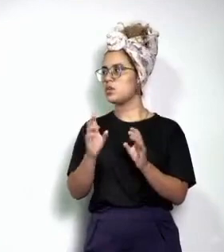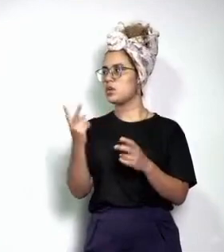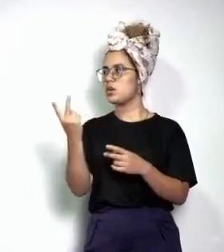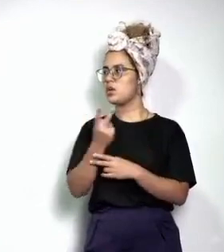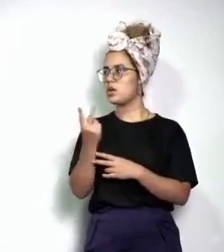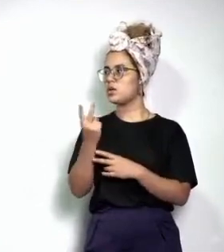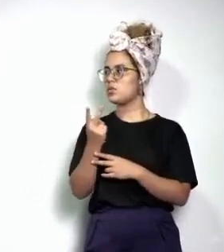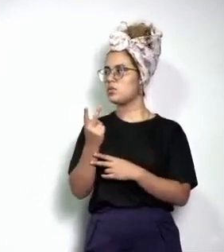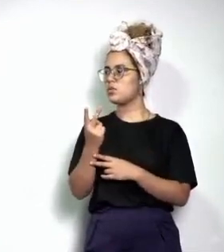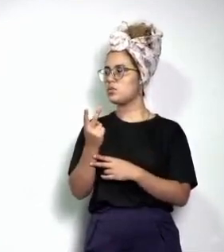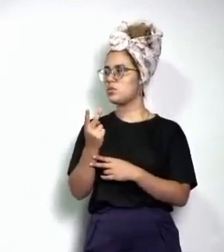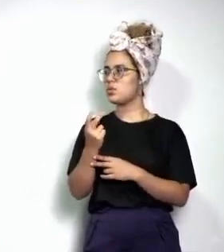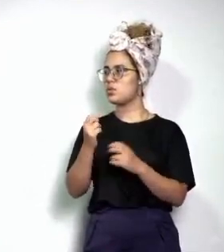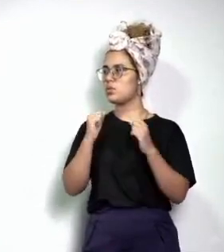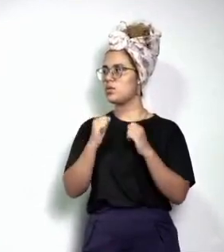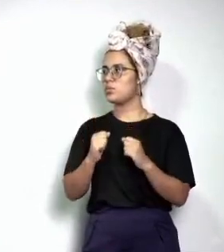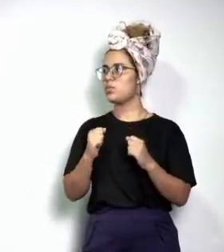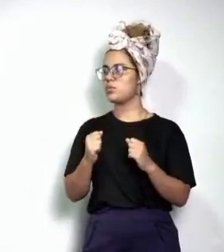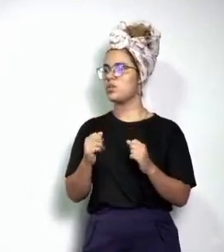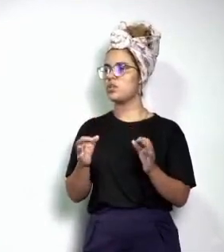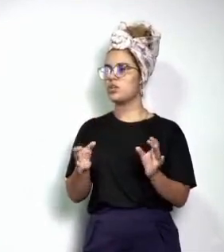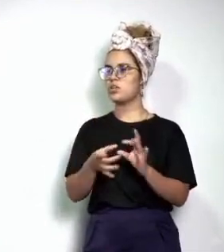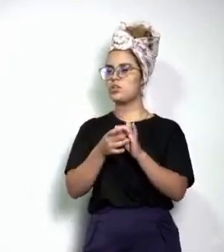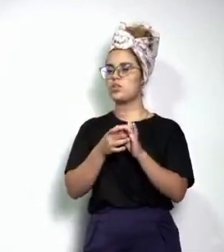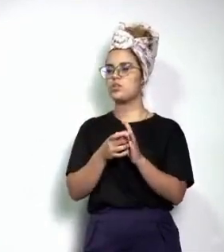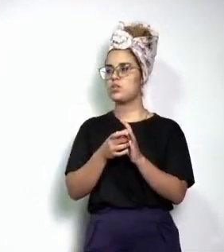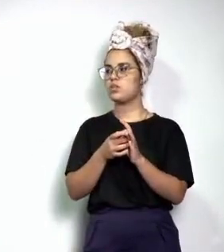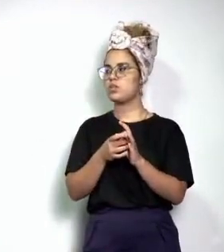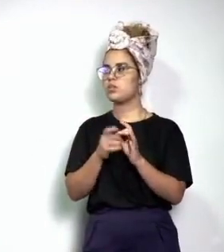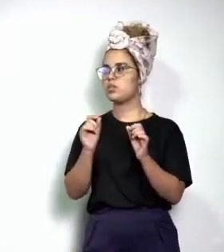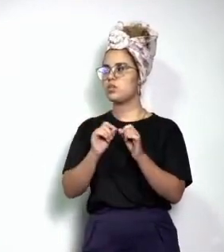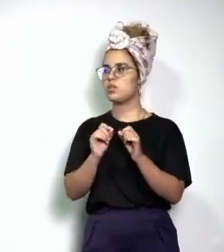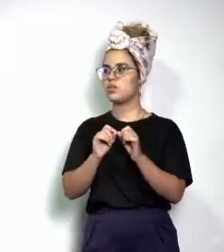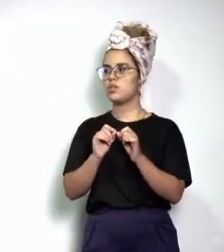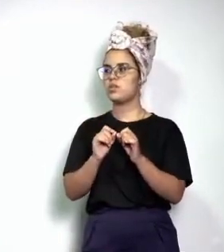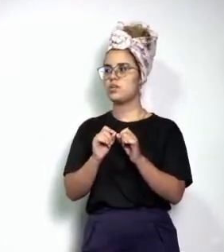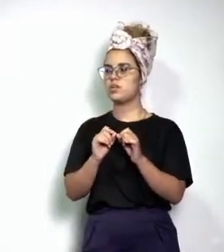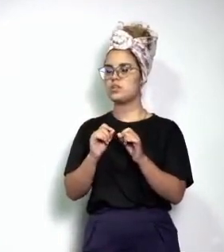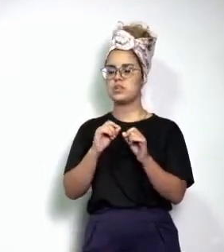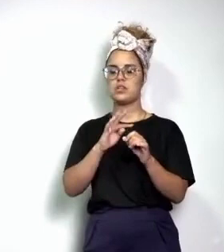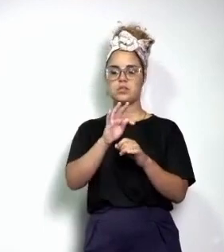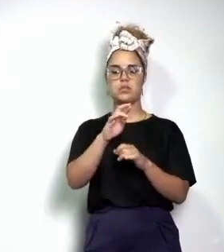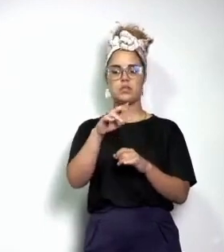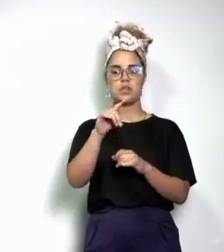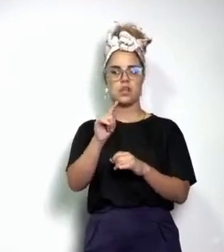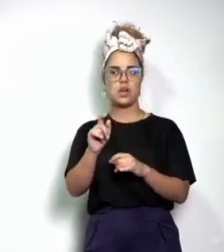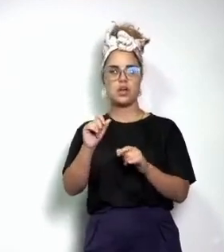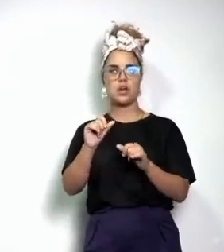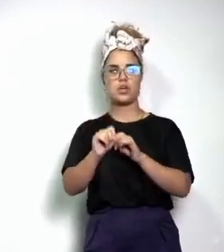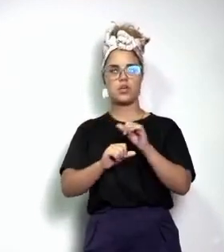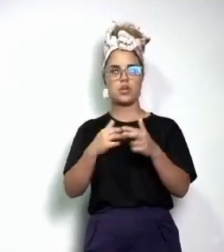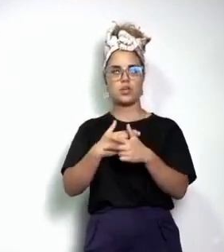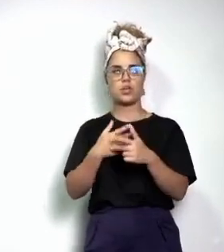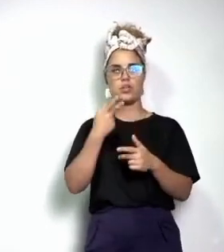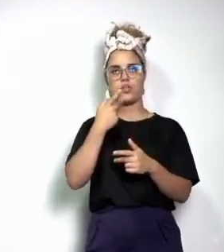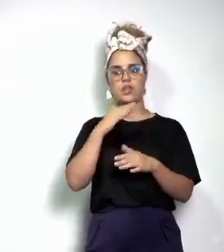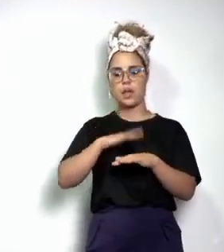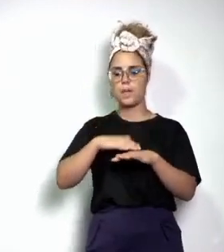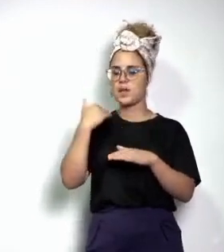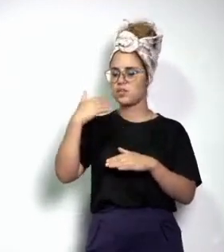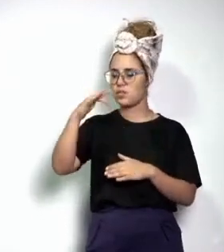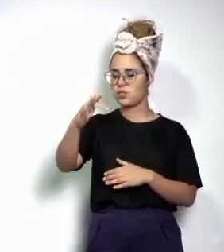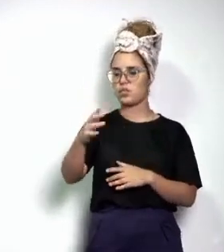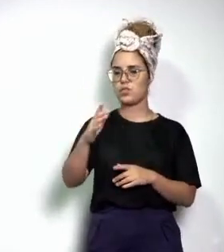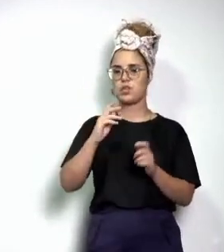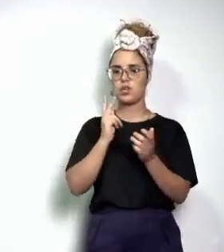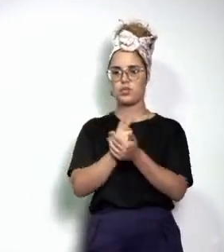duas para poder estar, enfim, fazendo essas tags ou outras tags que a gente também vai falar mais para frente, que podem ser